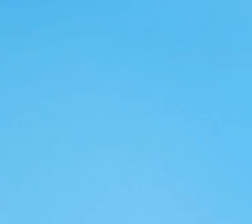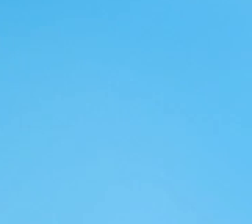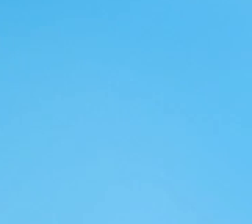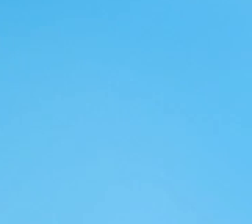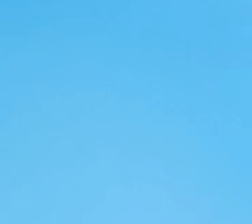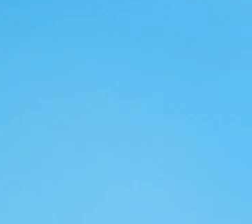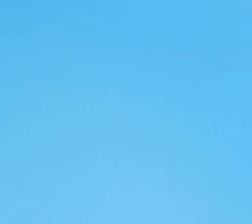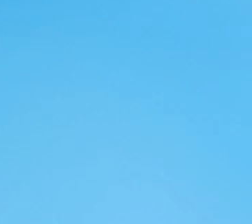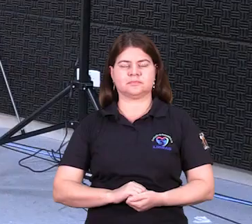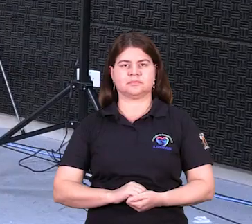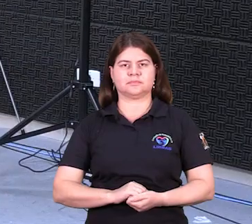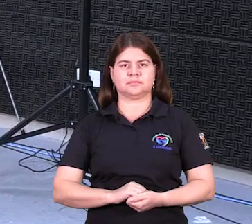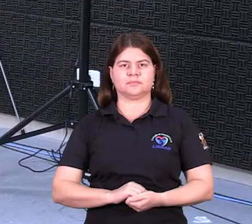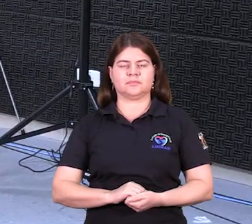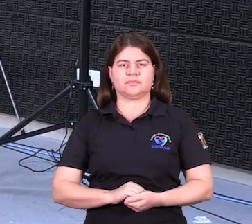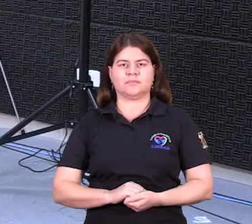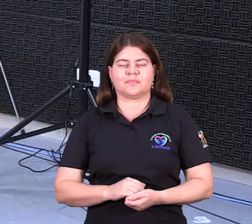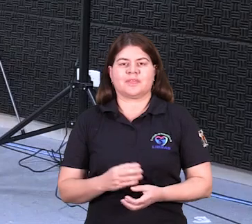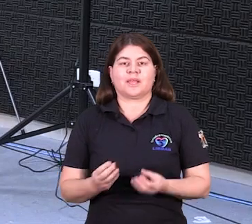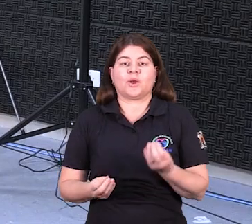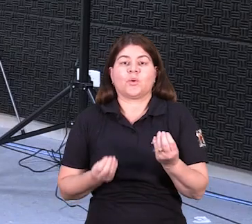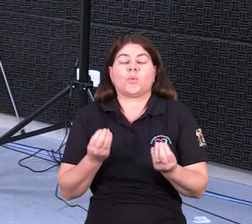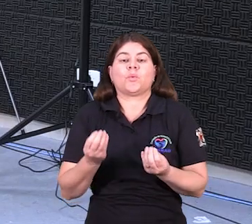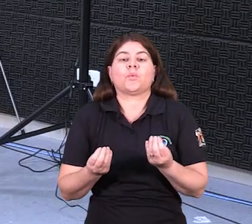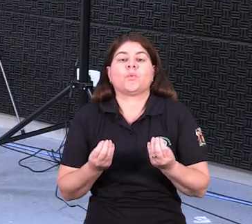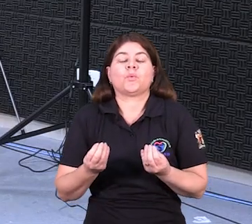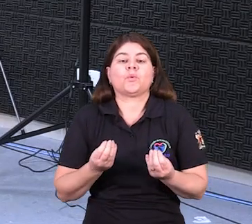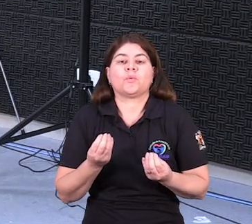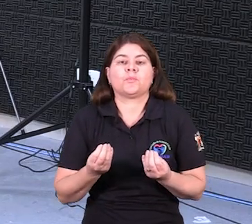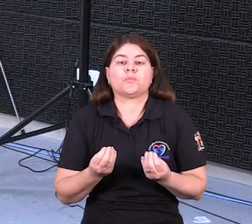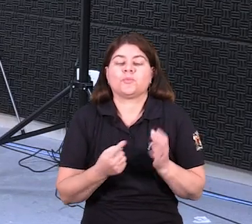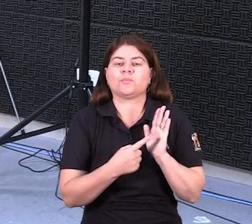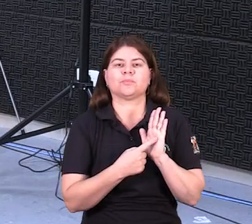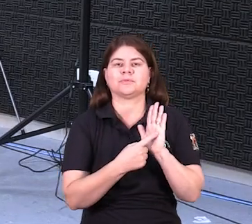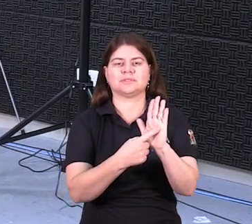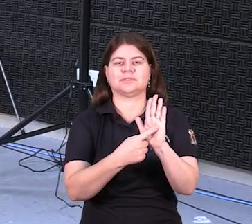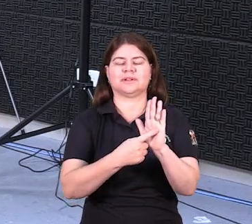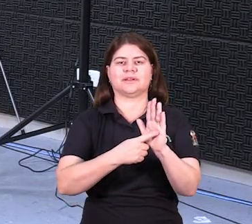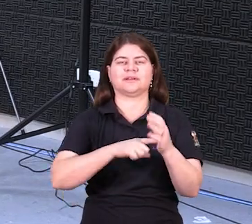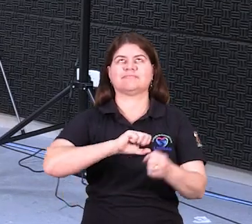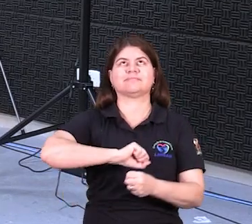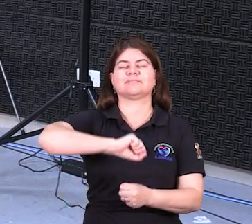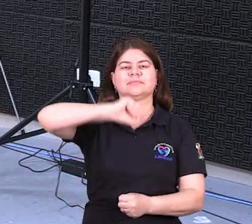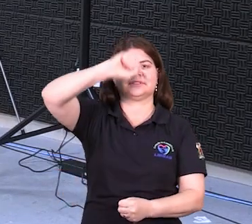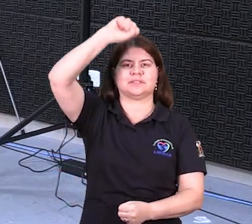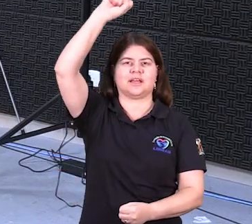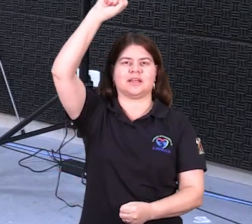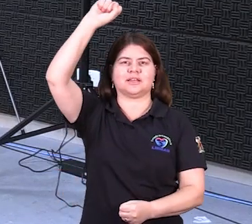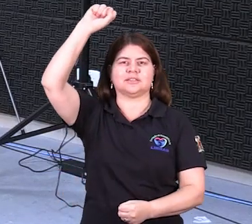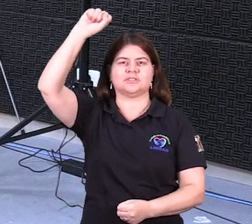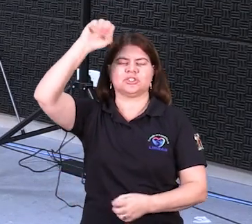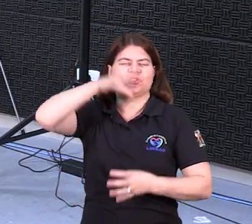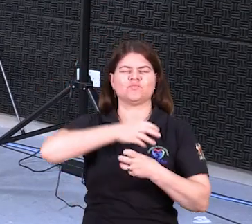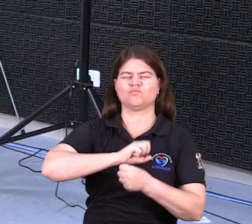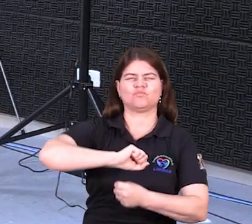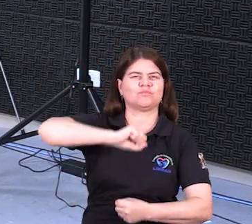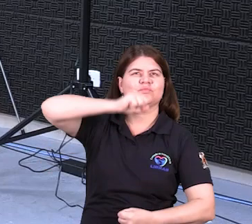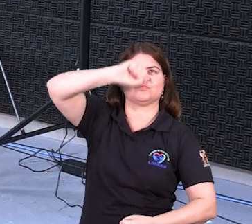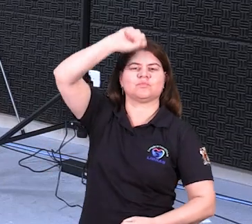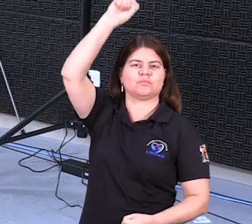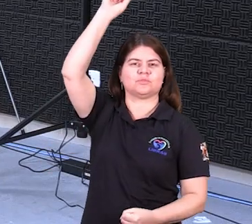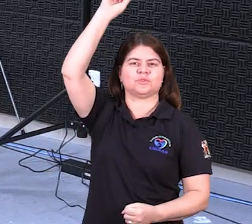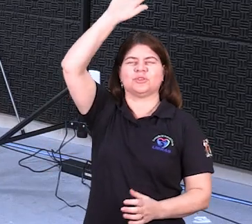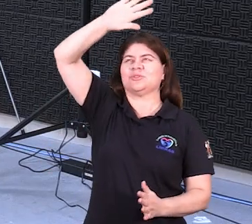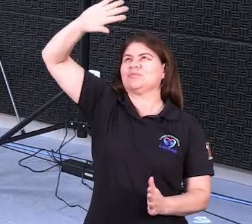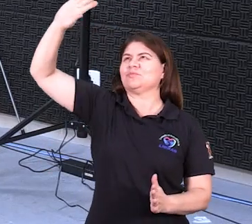essa grandeza. Como que demonstrar isso? Como demonstrar essa grandiosidade, né? E aí a gente fala gigante, ele é